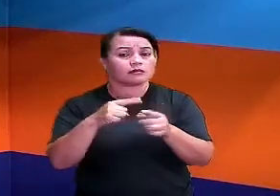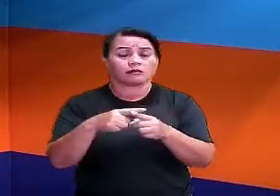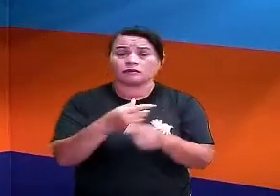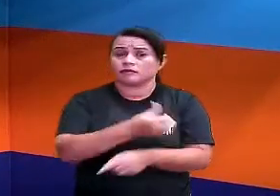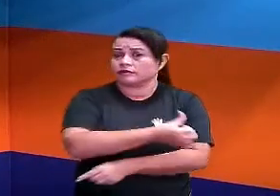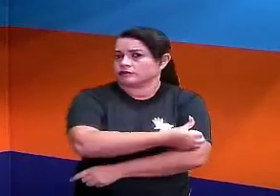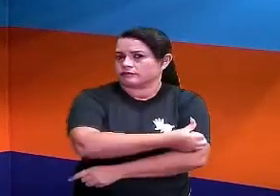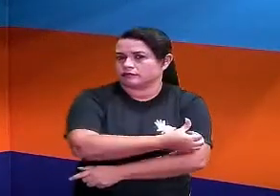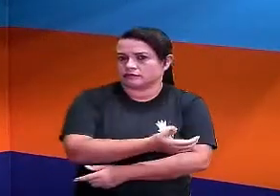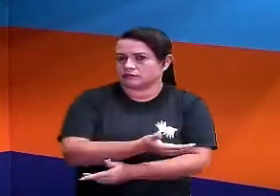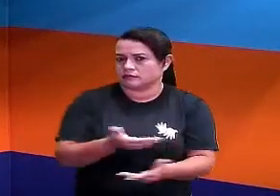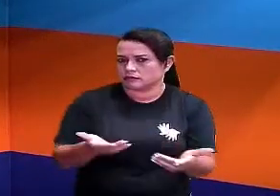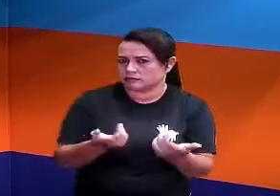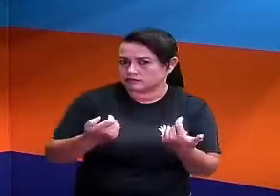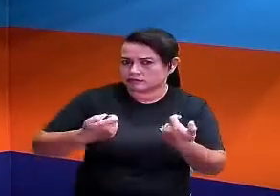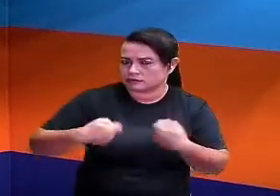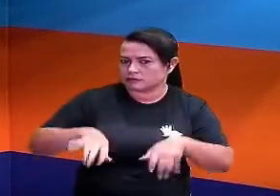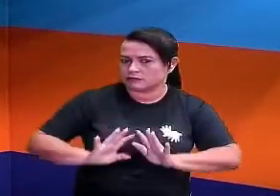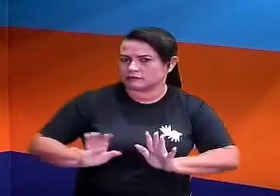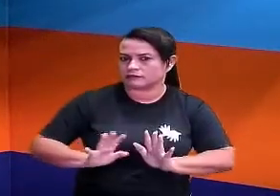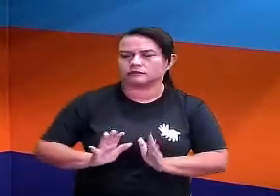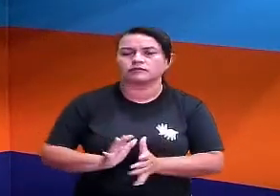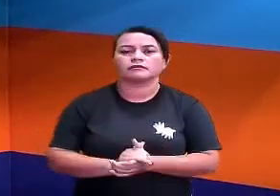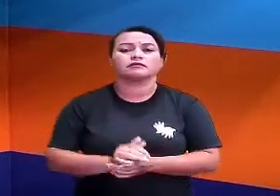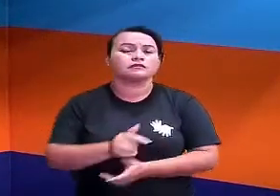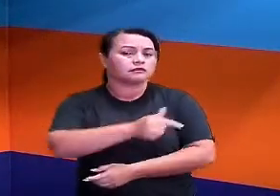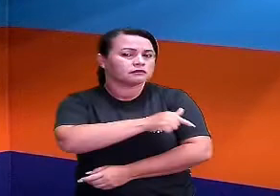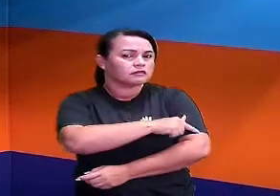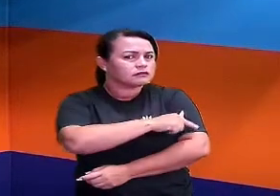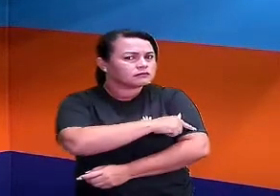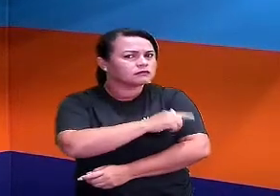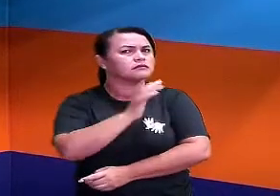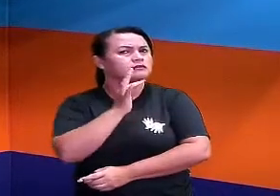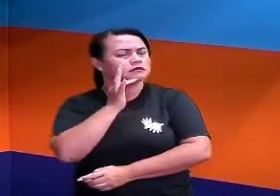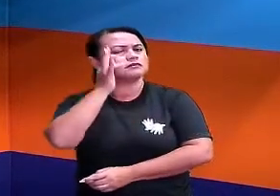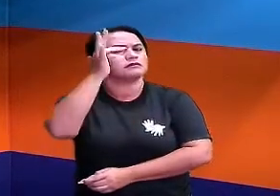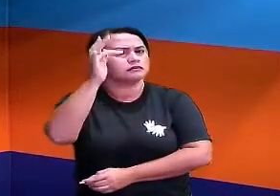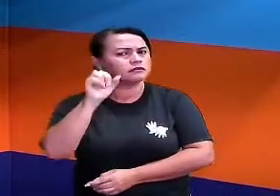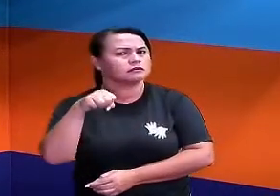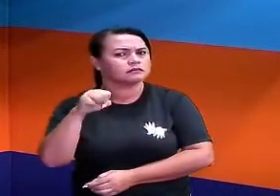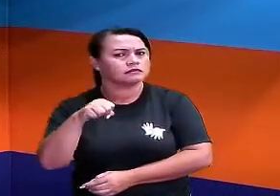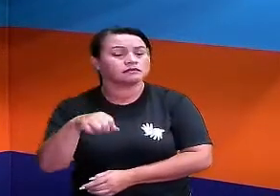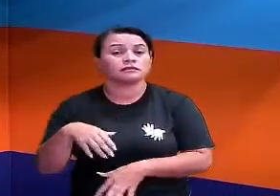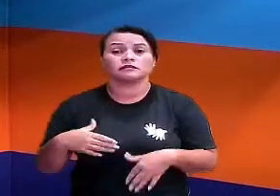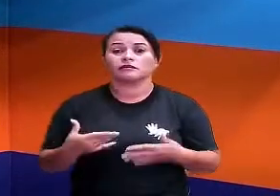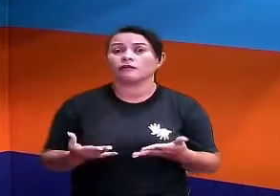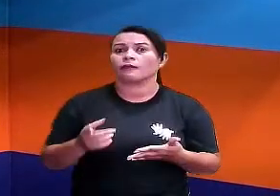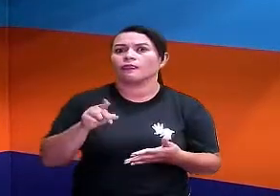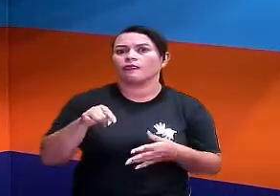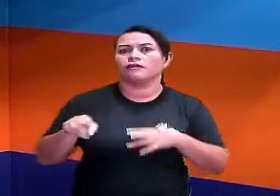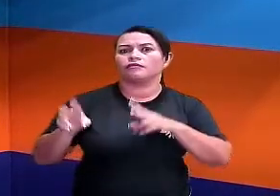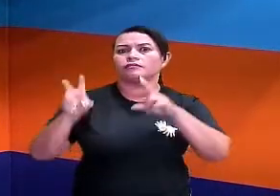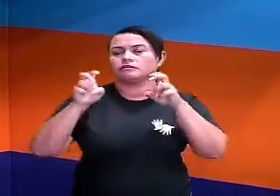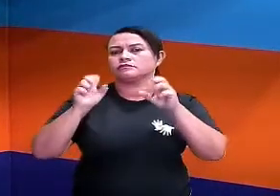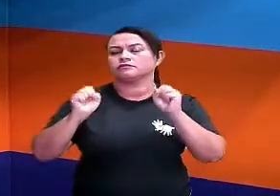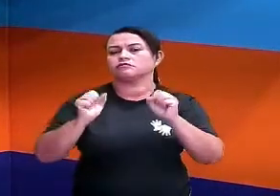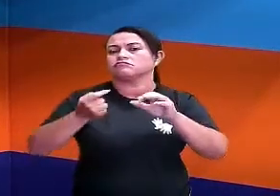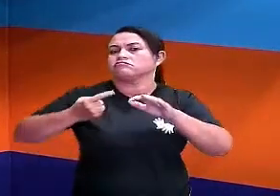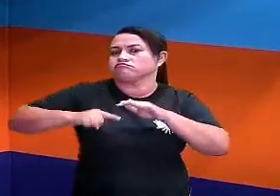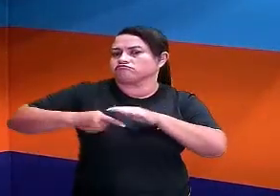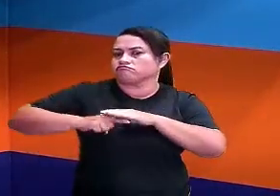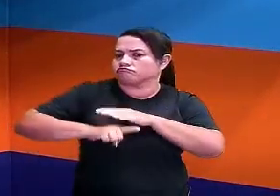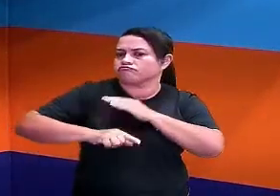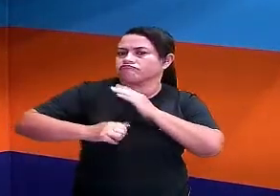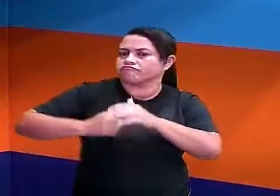ano não vai precisar dessa média ponderada de agora, o sétimo ano mais na frente sim, né? Então é um tema que vocês podem ir aprofundando